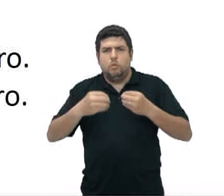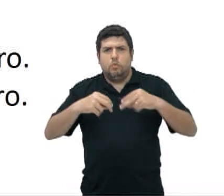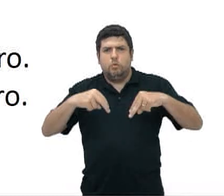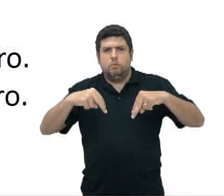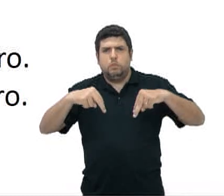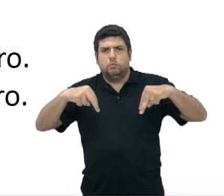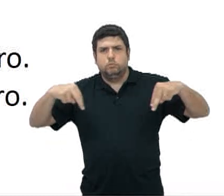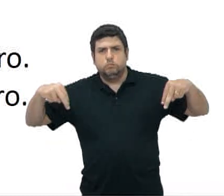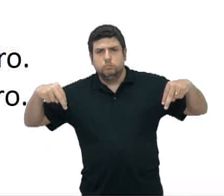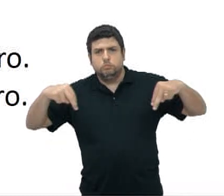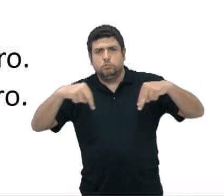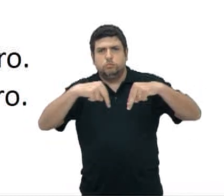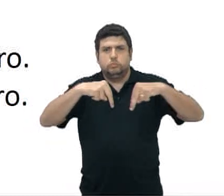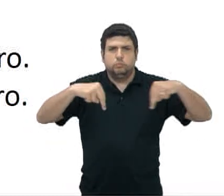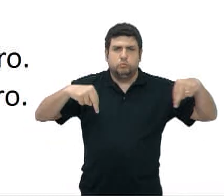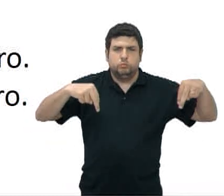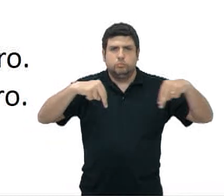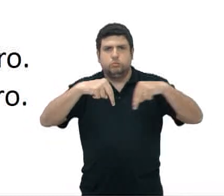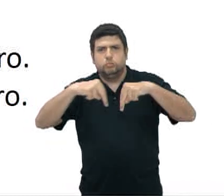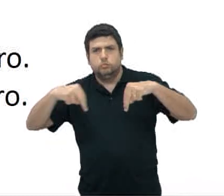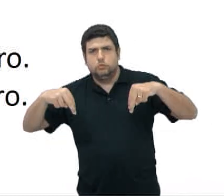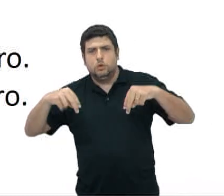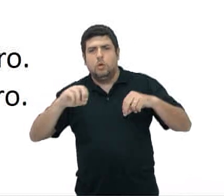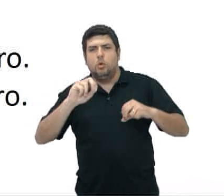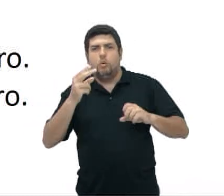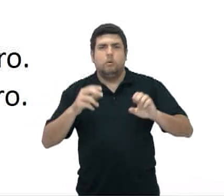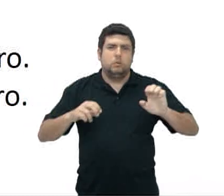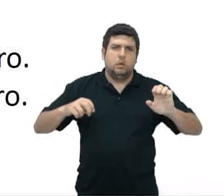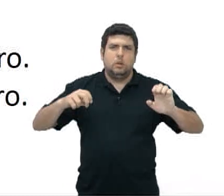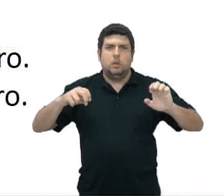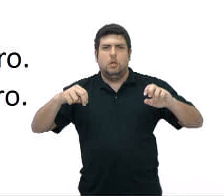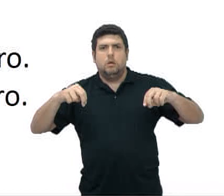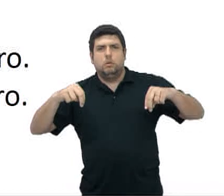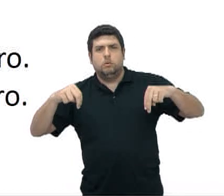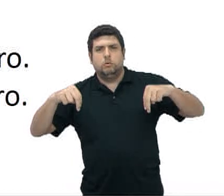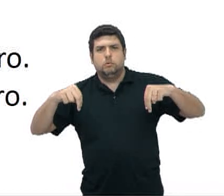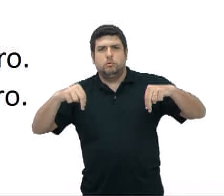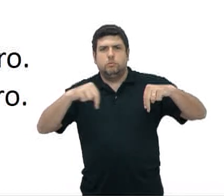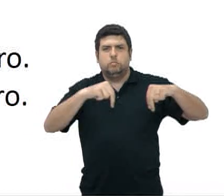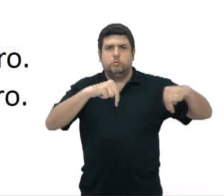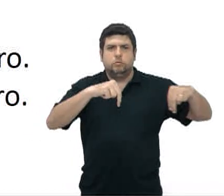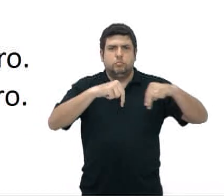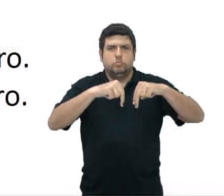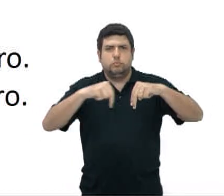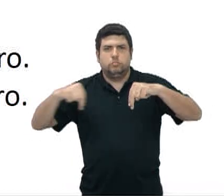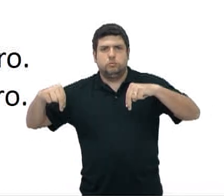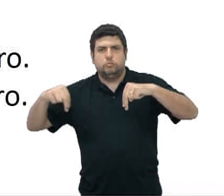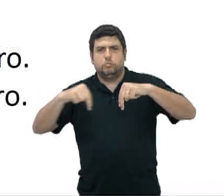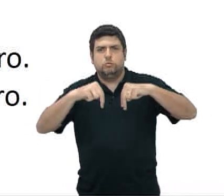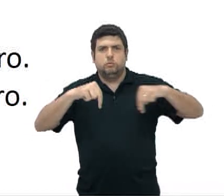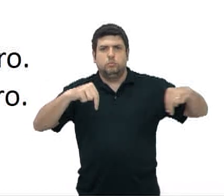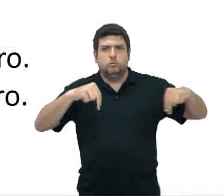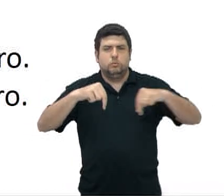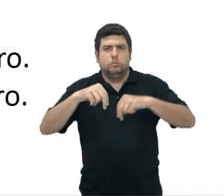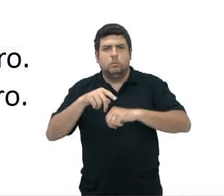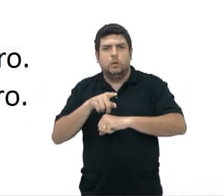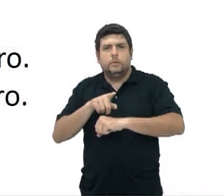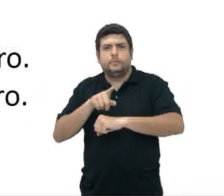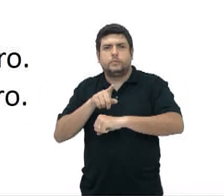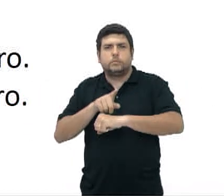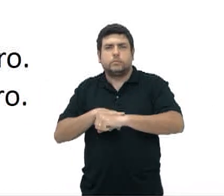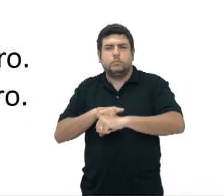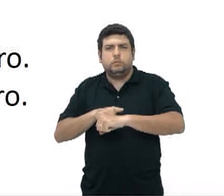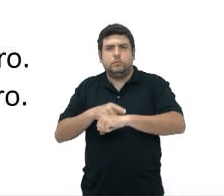com aproximação de um com o outro, ou em movimento com afastamento um do outro. Vou dar um tempinho para